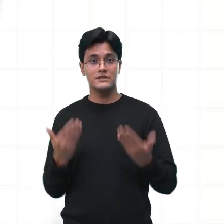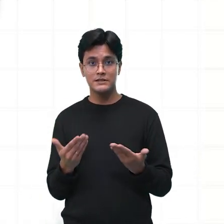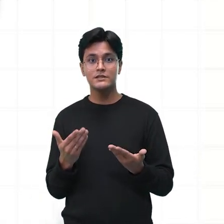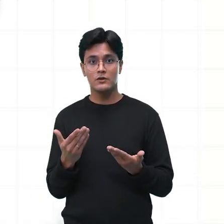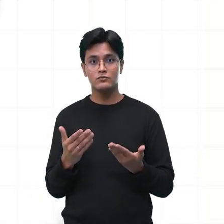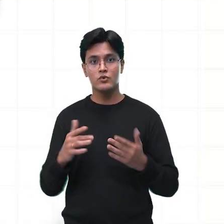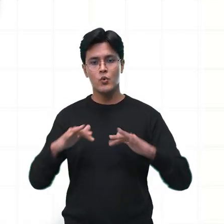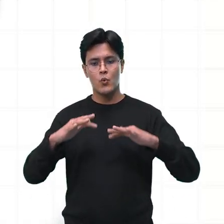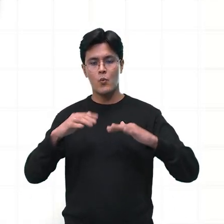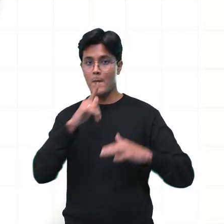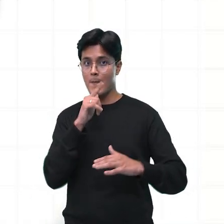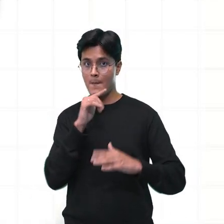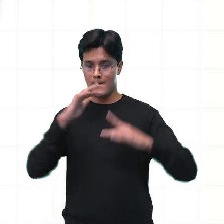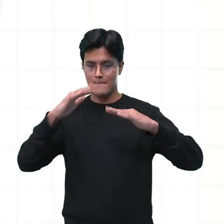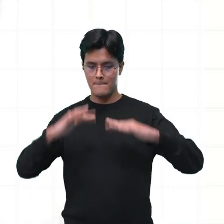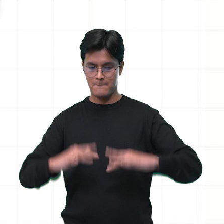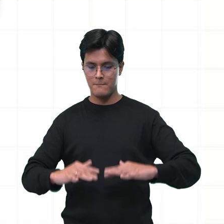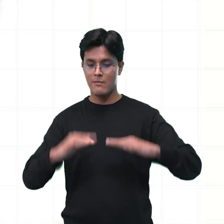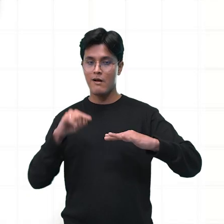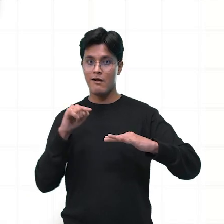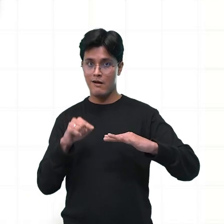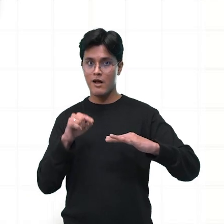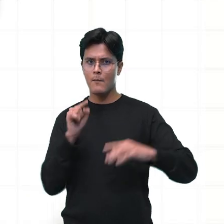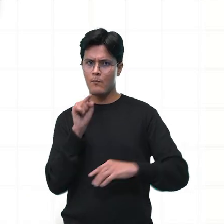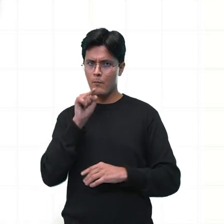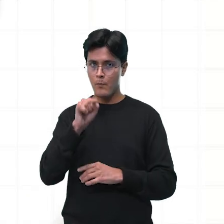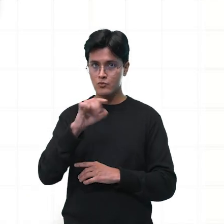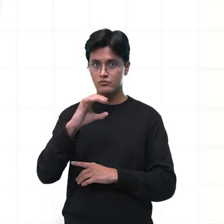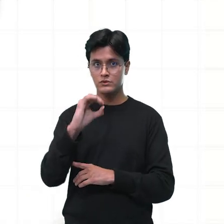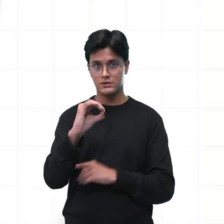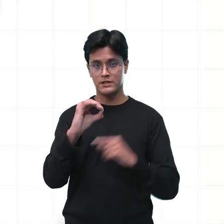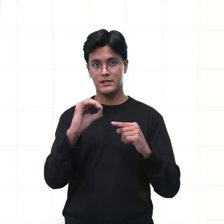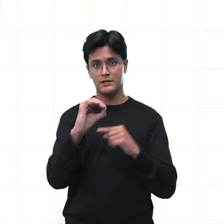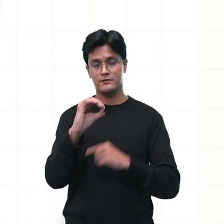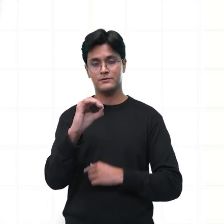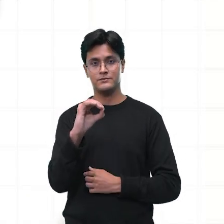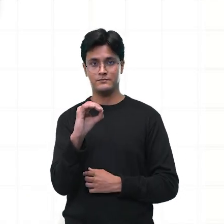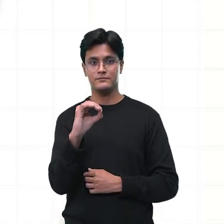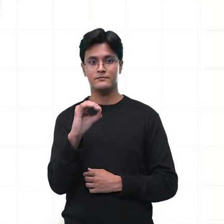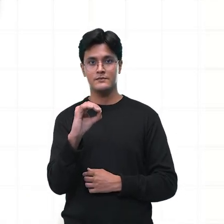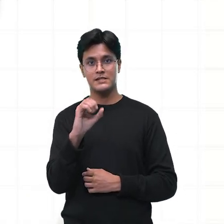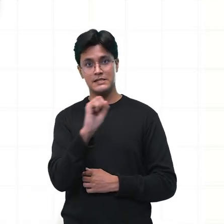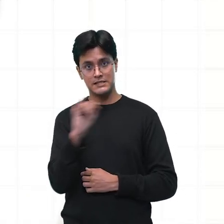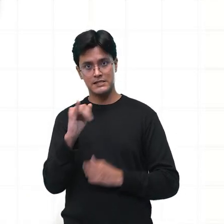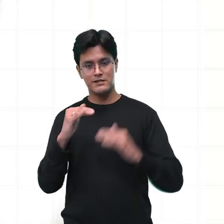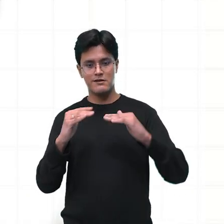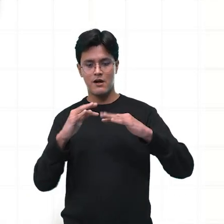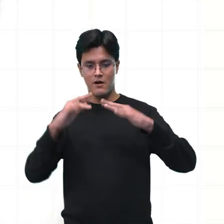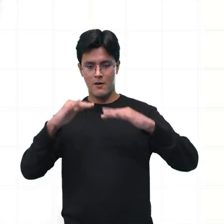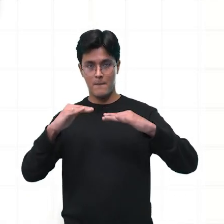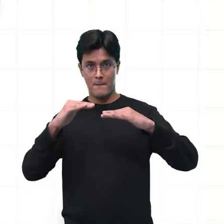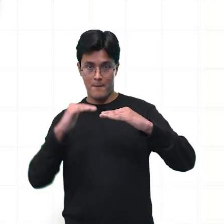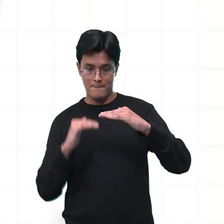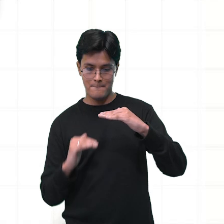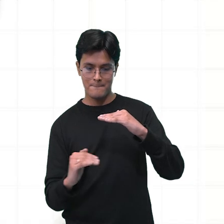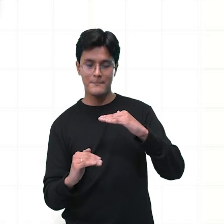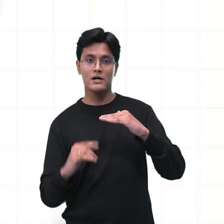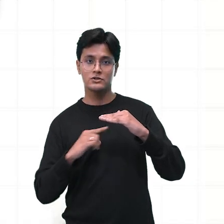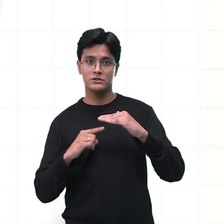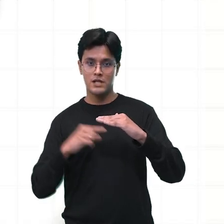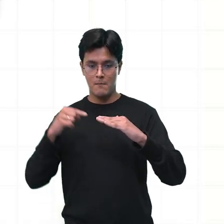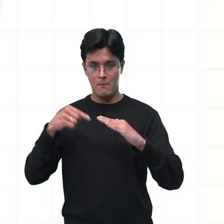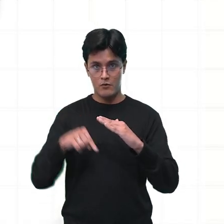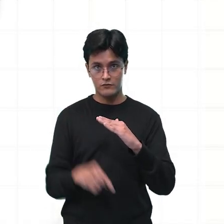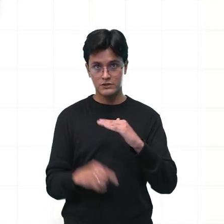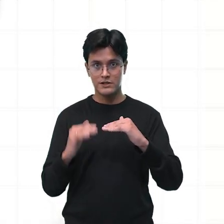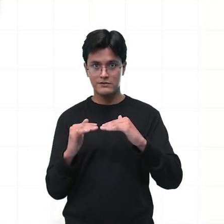ponto zero. Acima dele eu tenho altitude positiva. Abaixo dele eu tenho profundidade, então